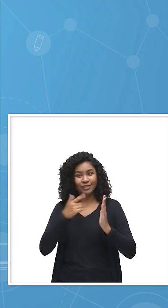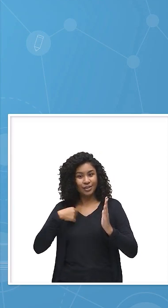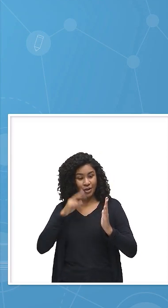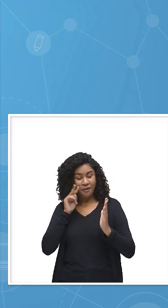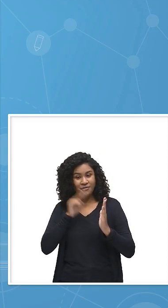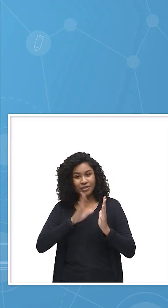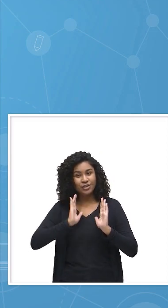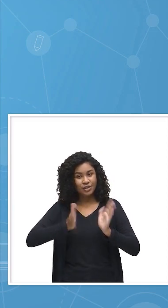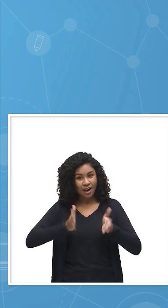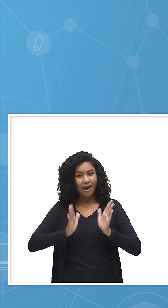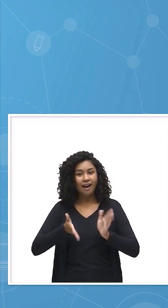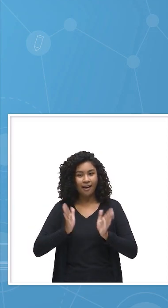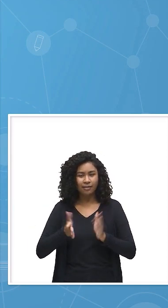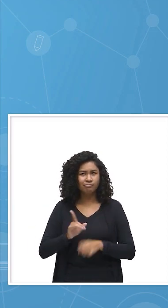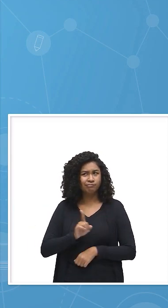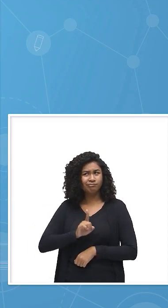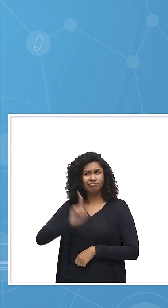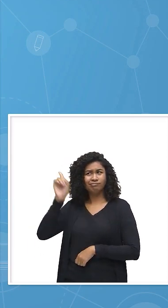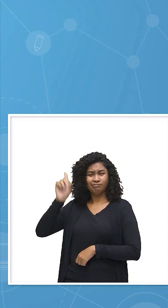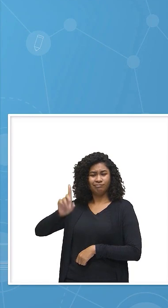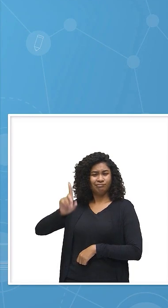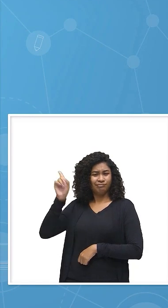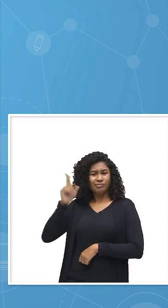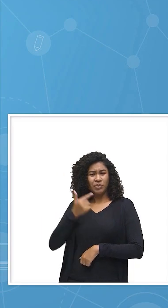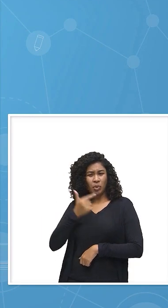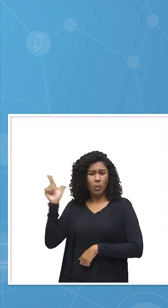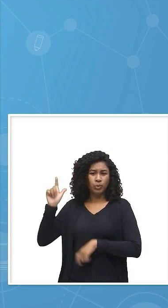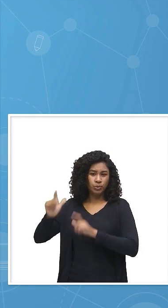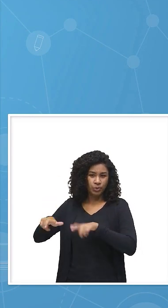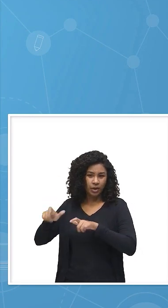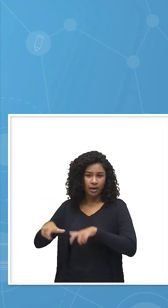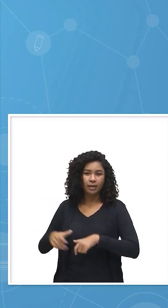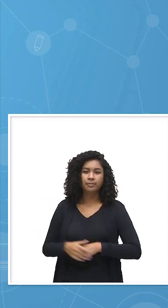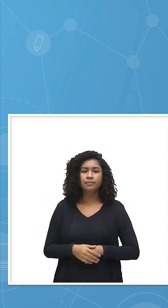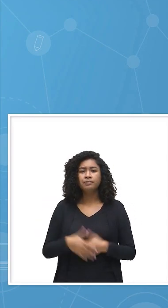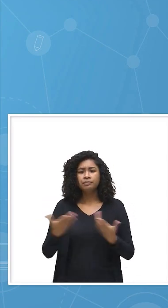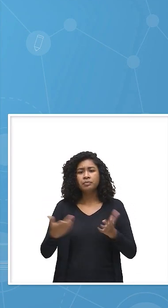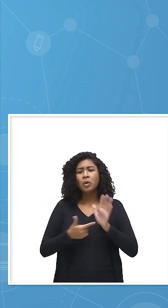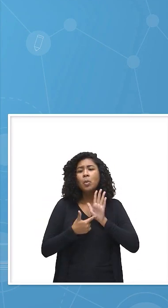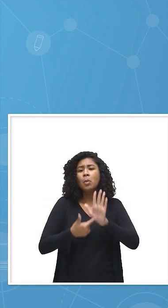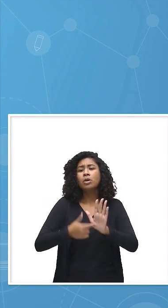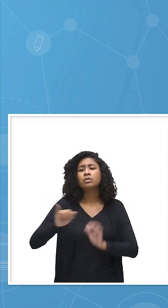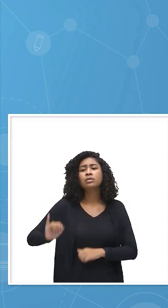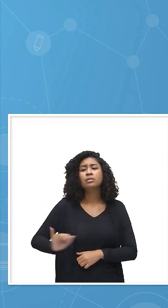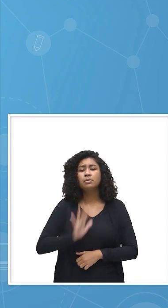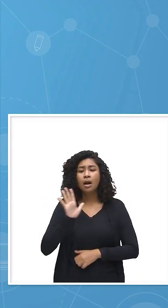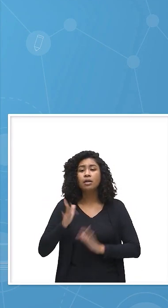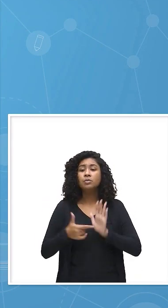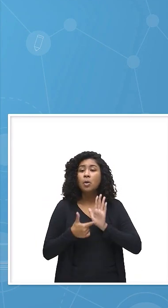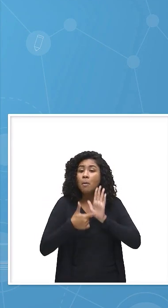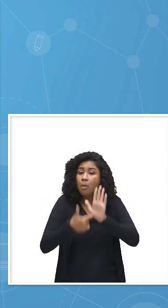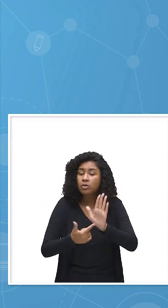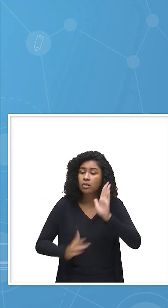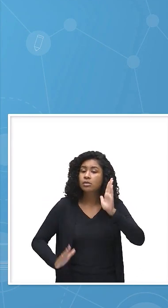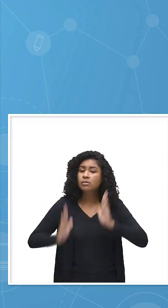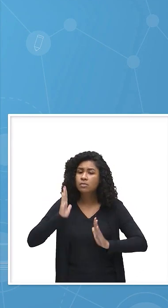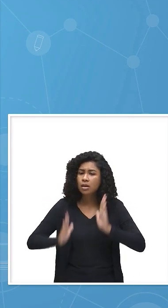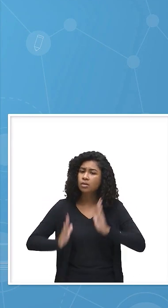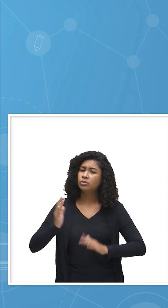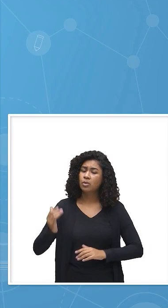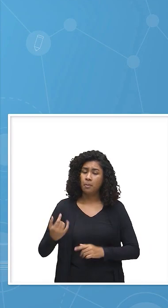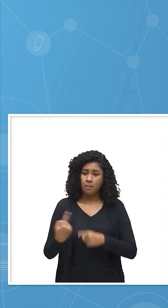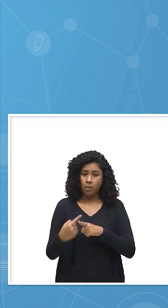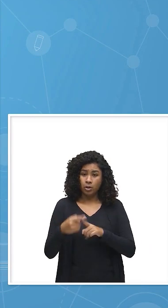São Raimundo Nonato, né? E essa imagem está aqui para mostrar essa passagem, né? Porque antes eles dependiam